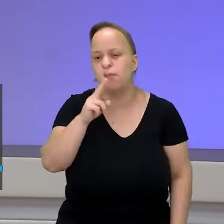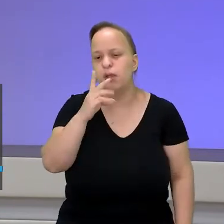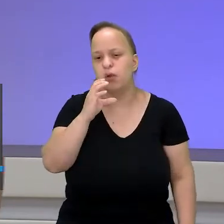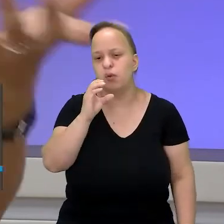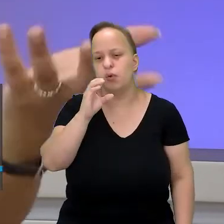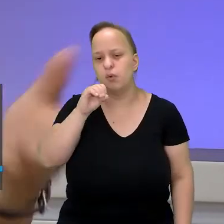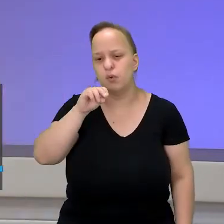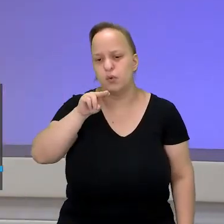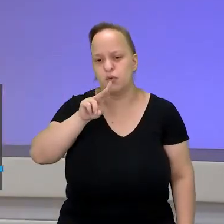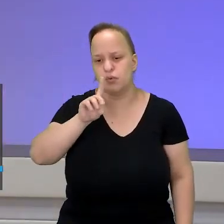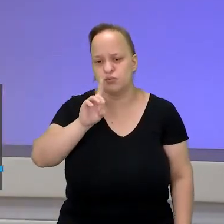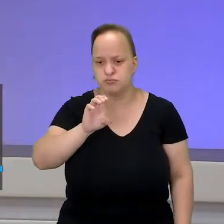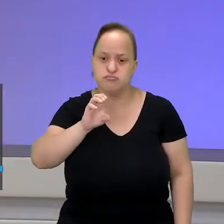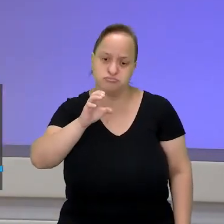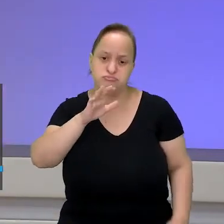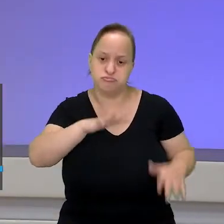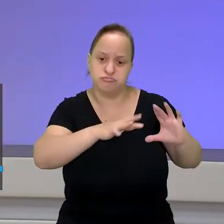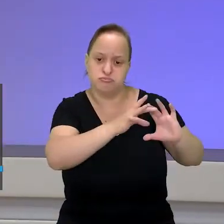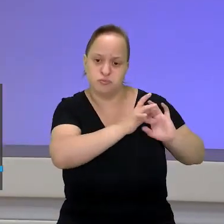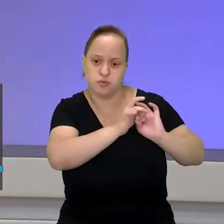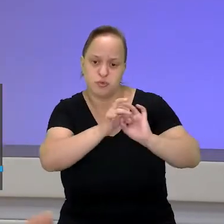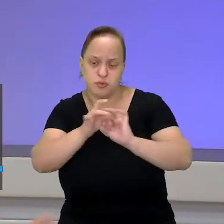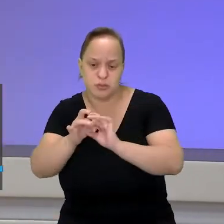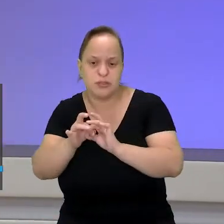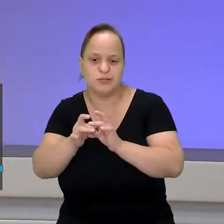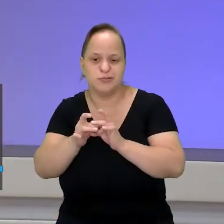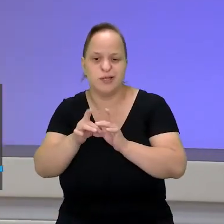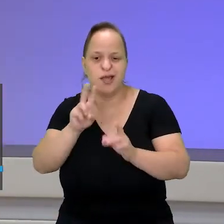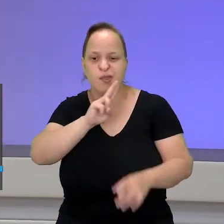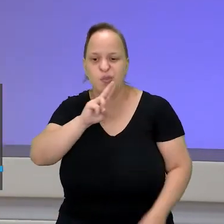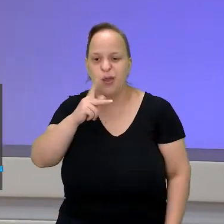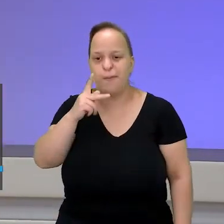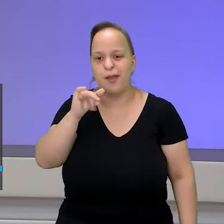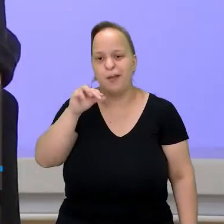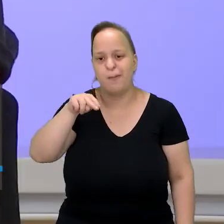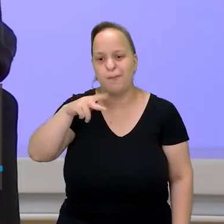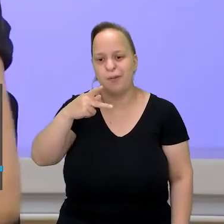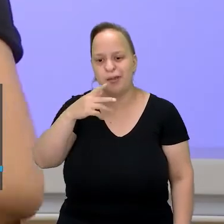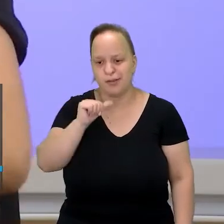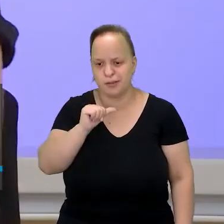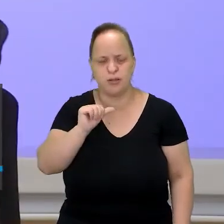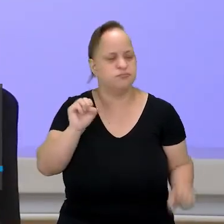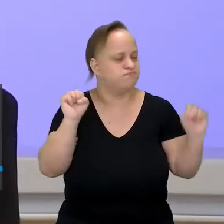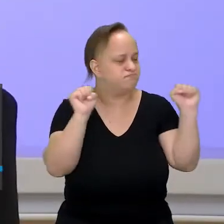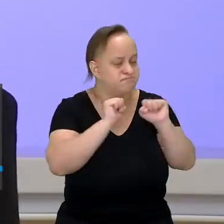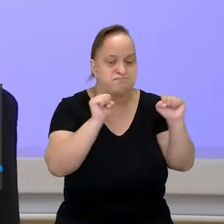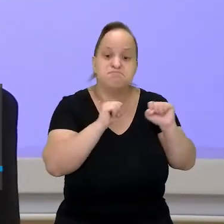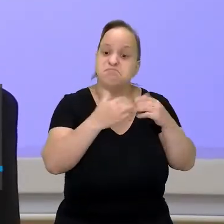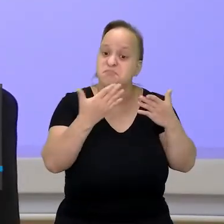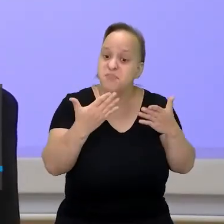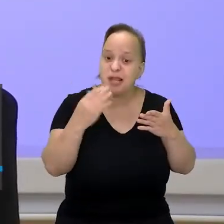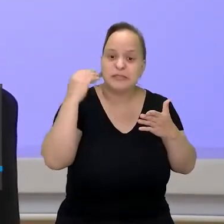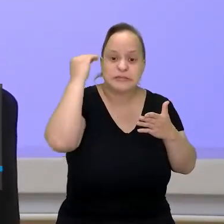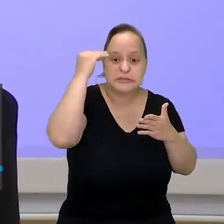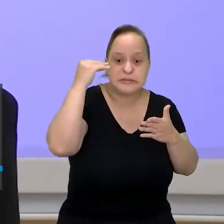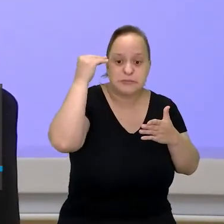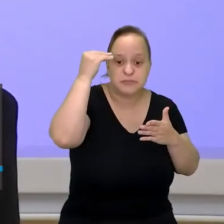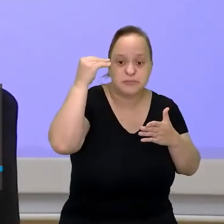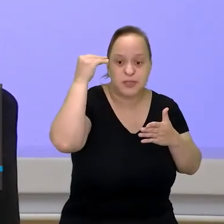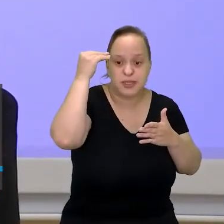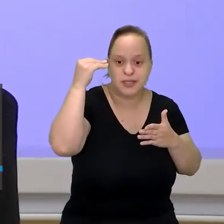né? Mas é que é a pinha, né? Nossa, adoro. Então, é um intercâmbio cultural, tipo, não é